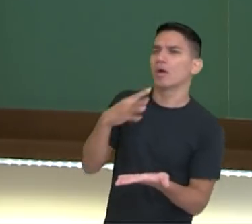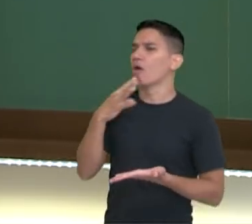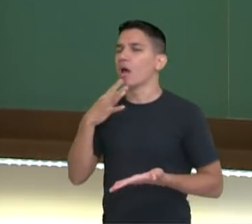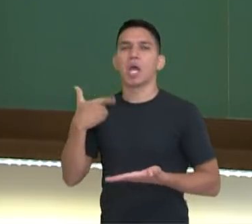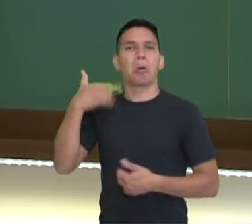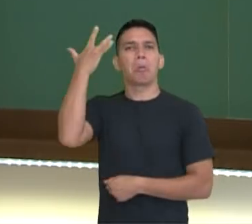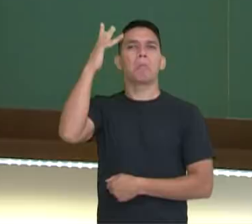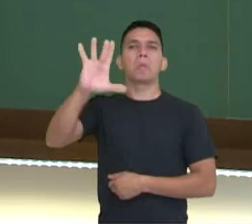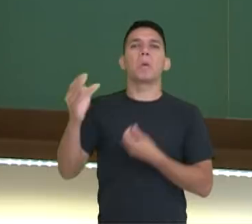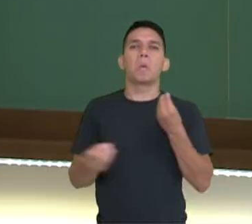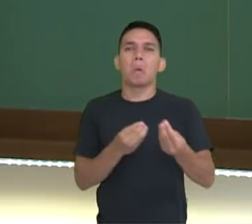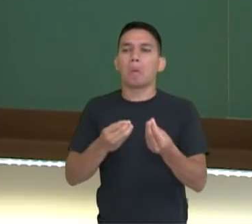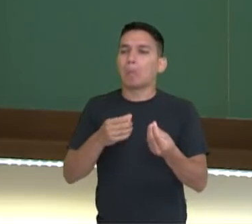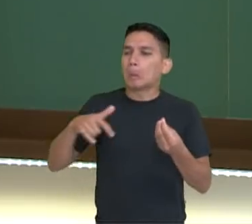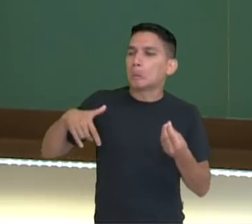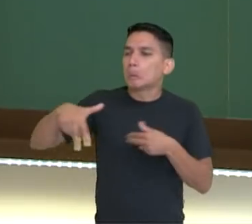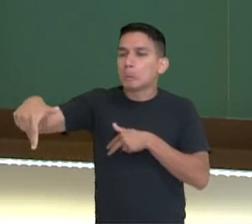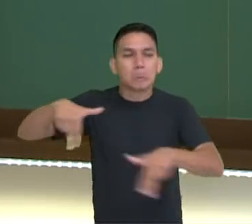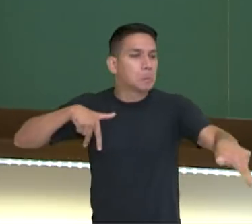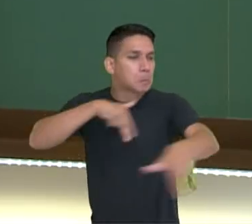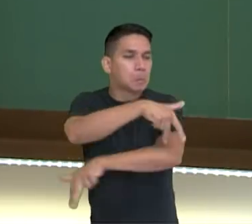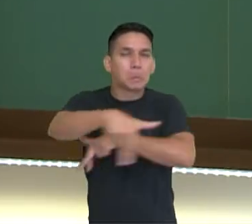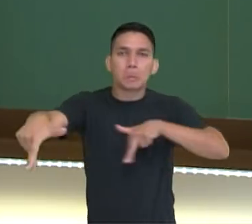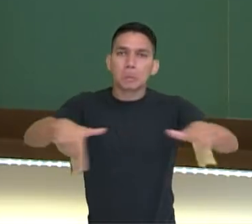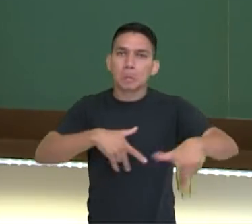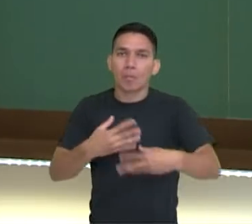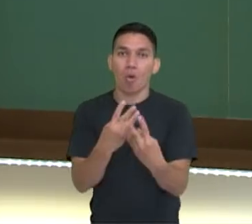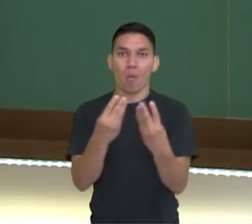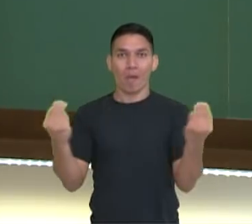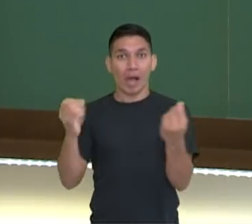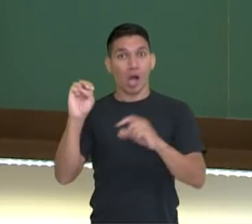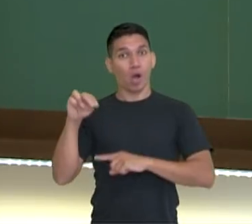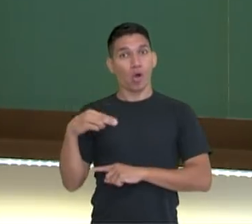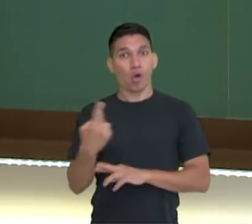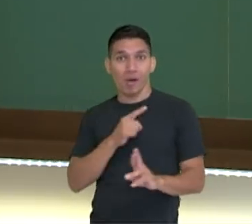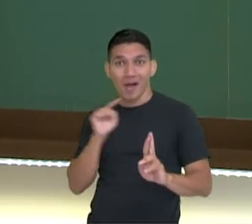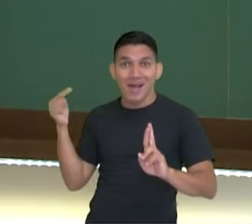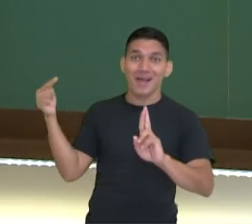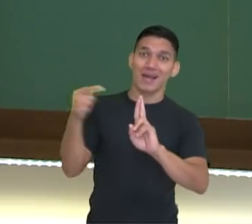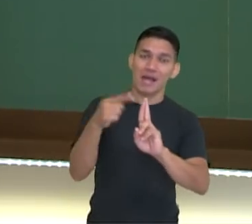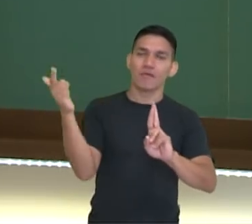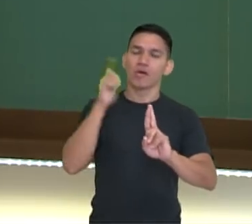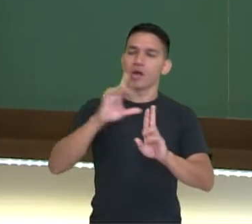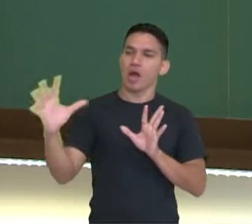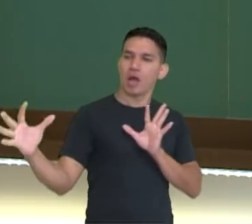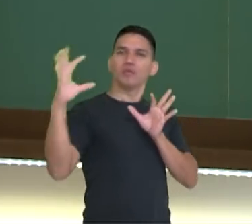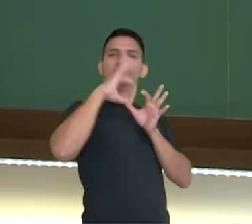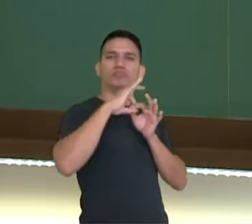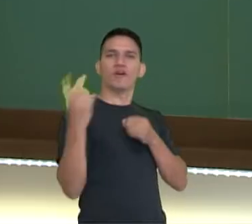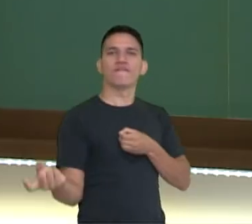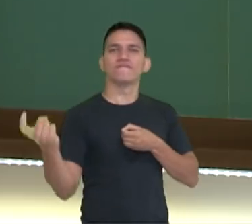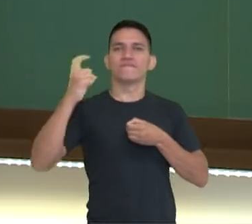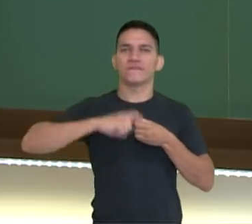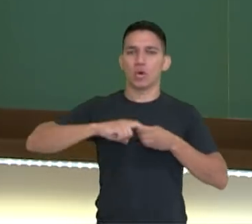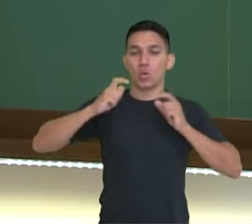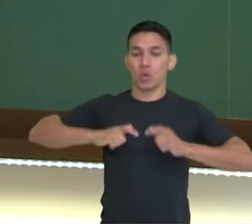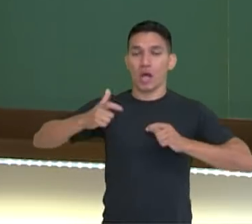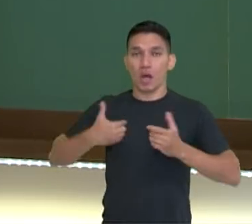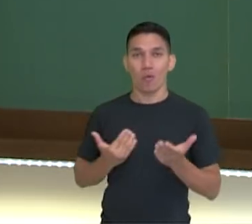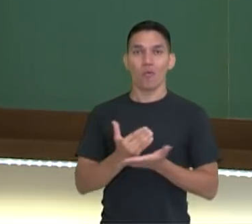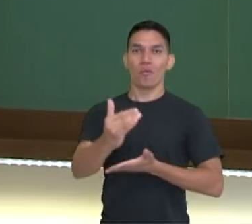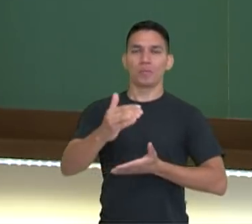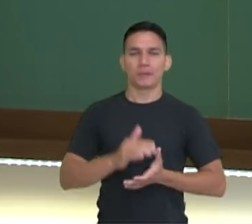espaço geográfico com qualidade ou com referências que vão me fazer retornar do lugar onde eu saí. Então